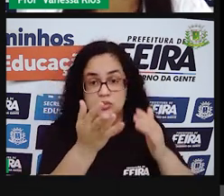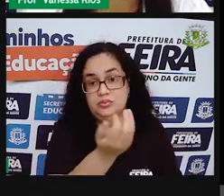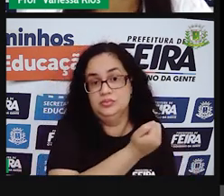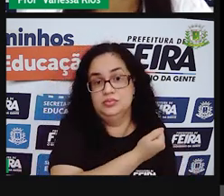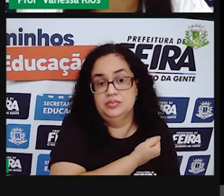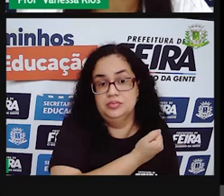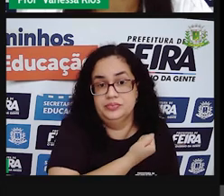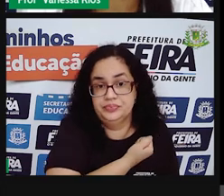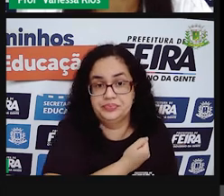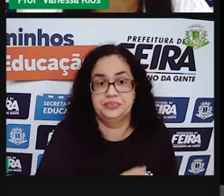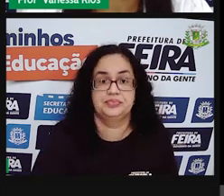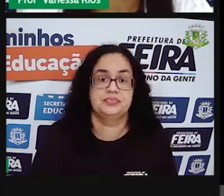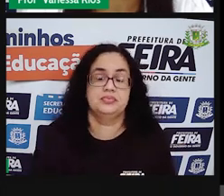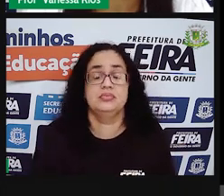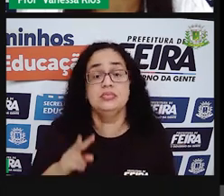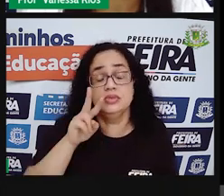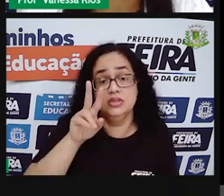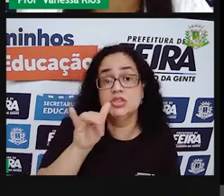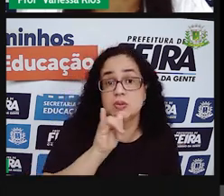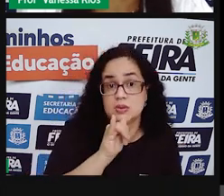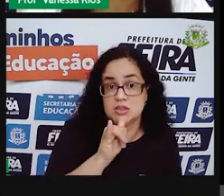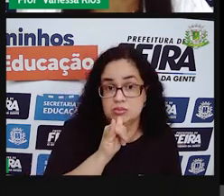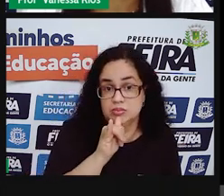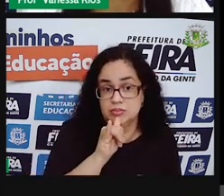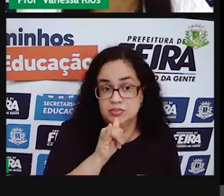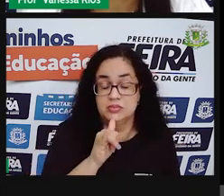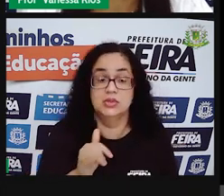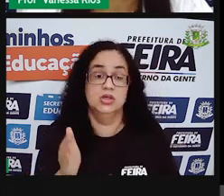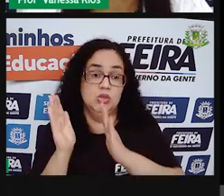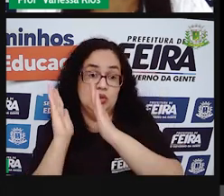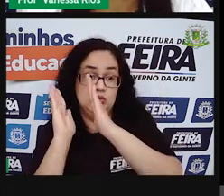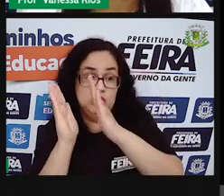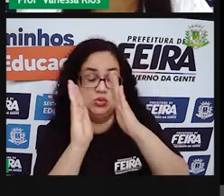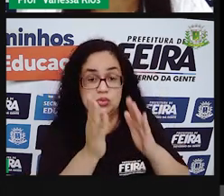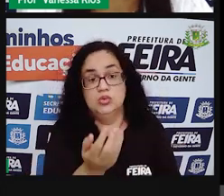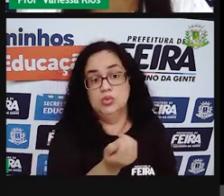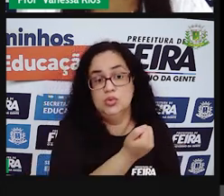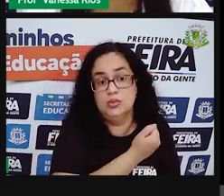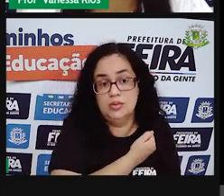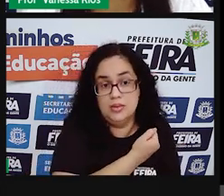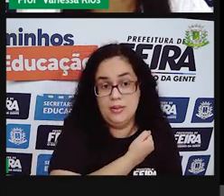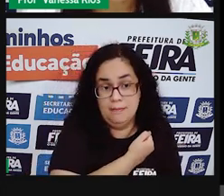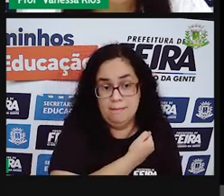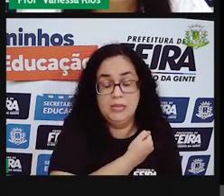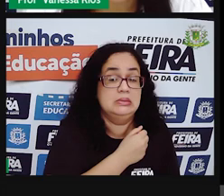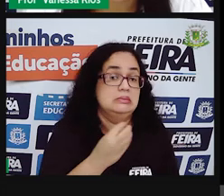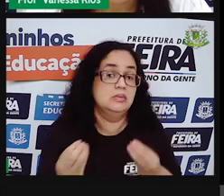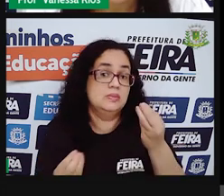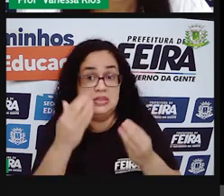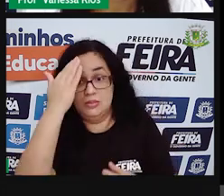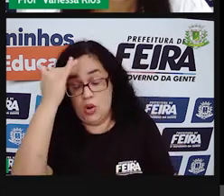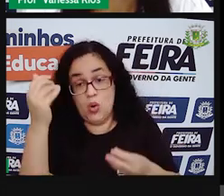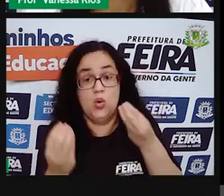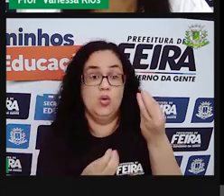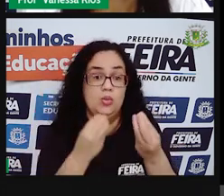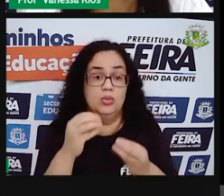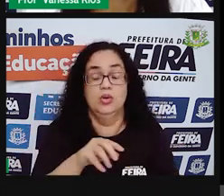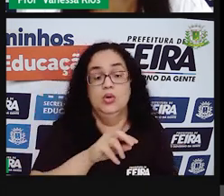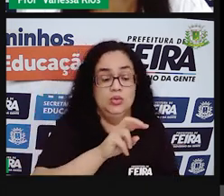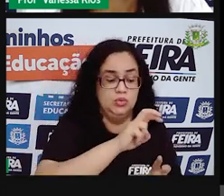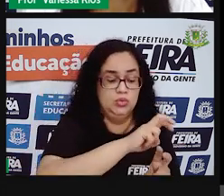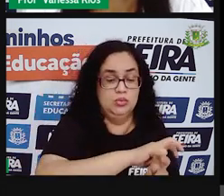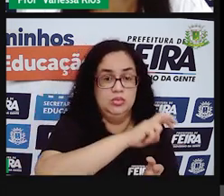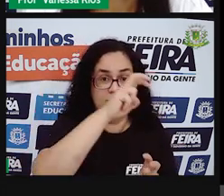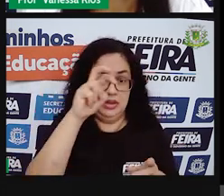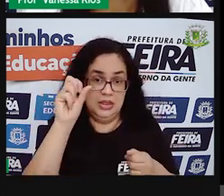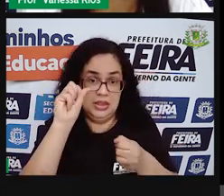numérica. Veja esse exemplo. É uma sequência numérica, pois tem um padrão de formação. O próximo número